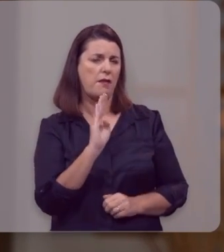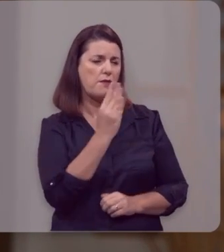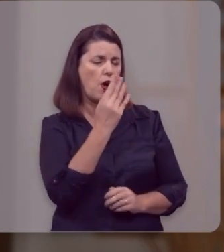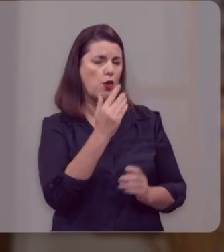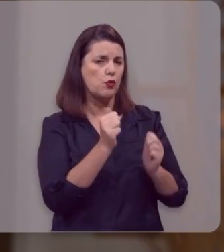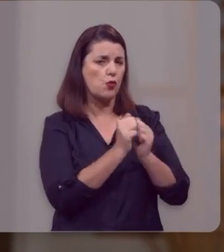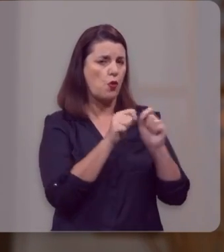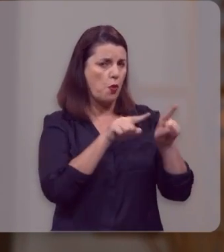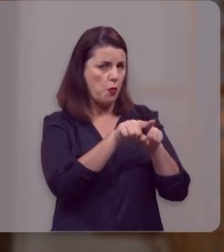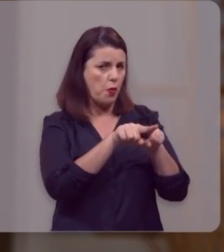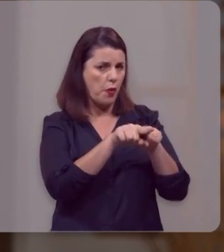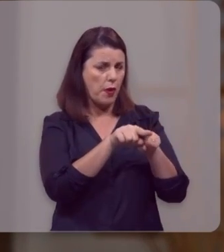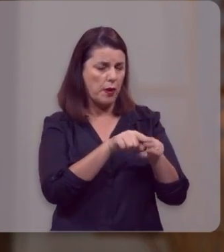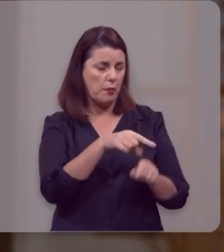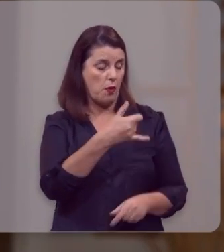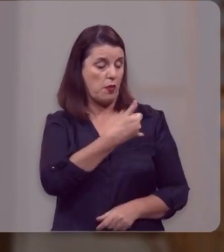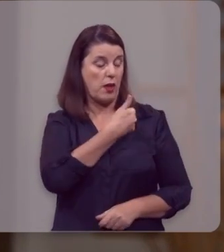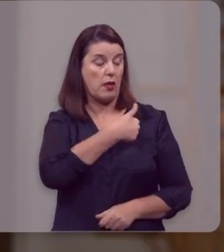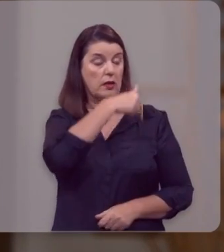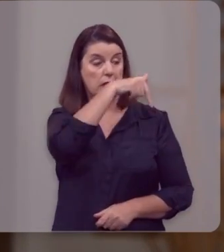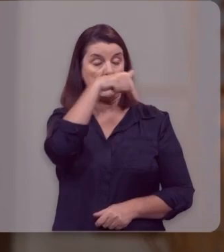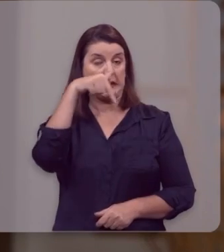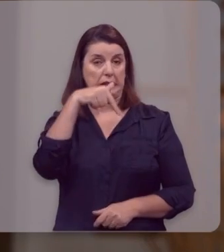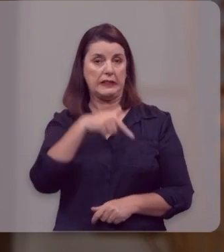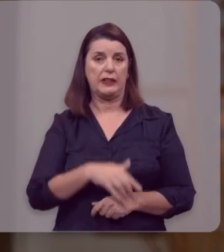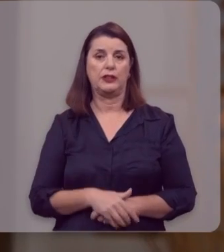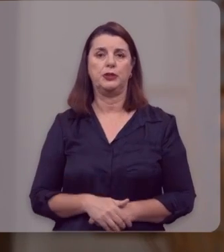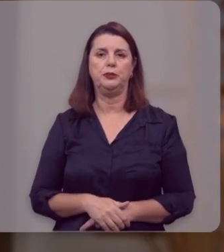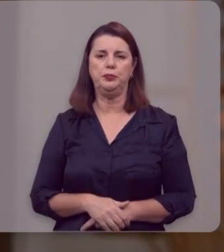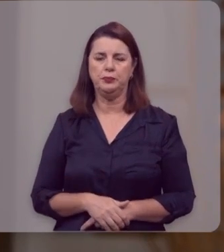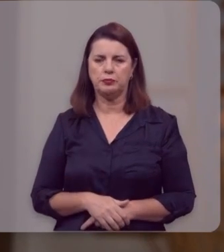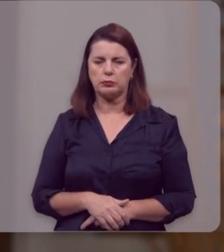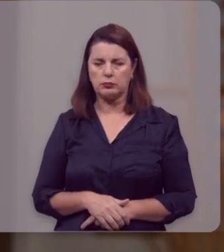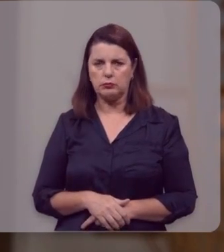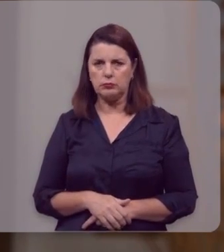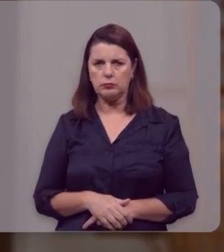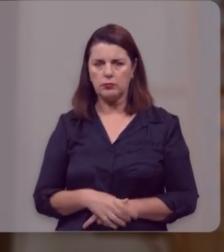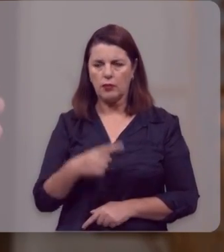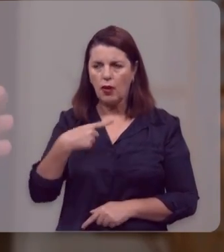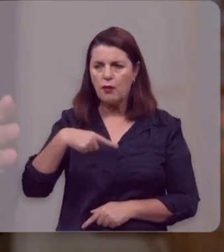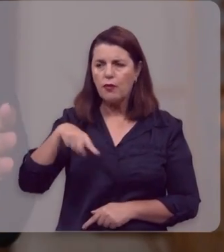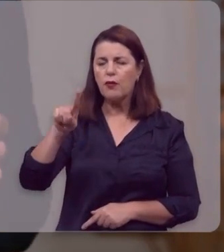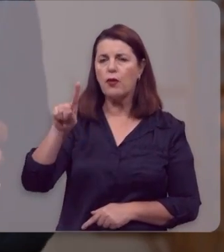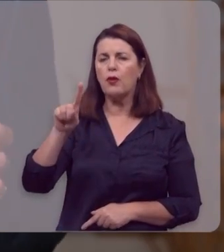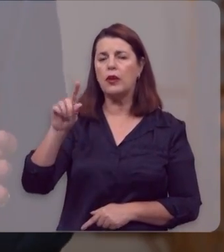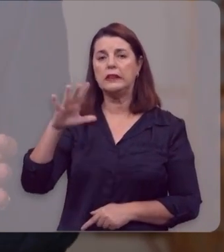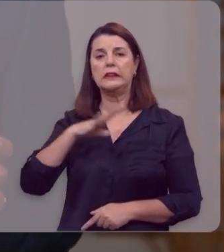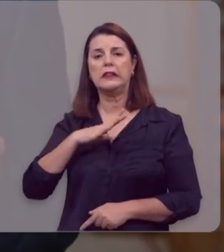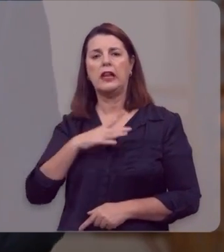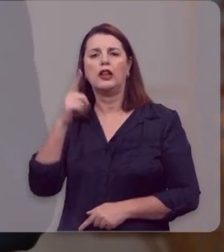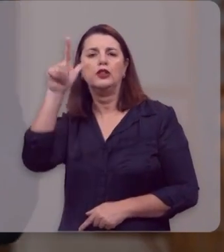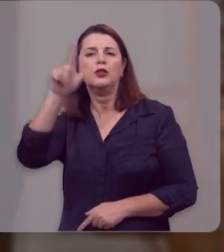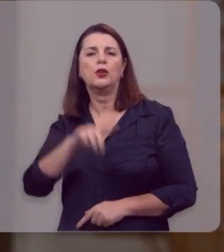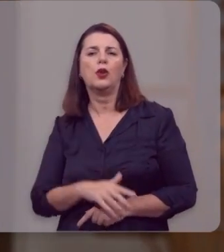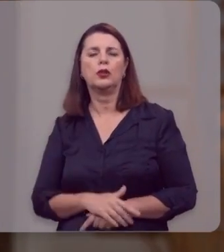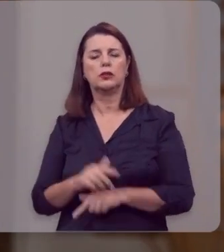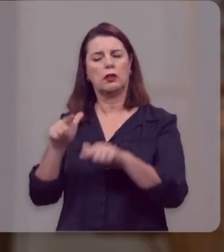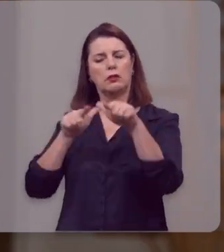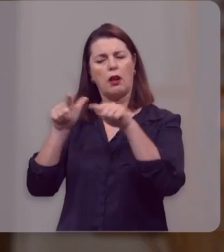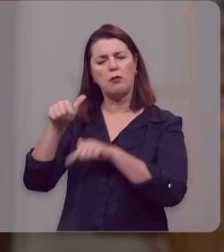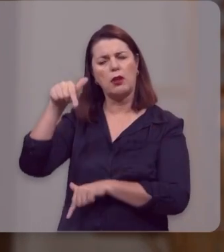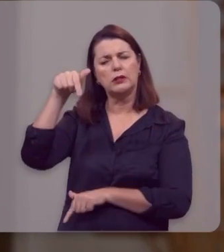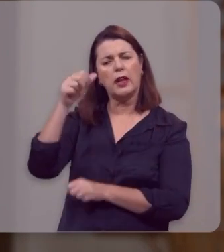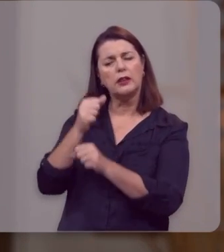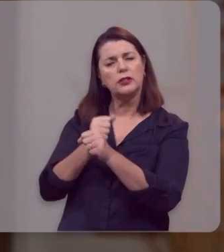irmão, aos 77 anos. Ele foi para Padã Arã, trabalhou